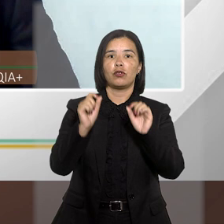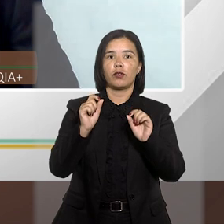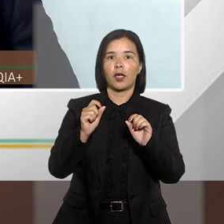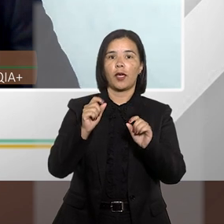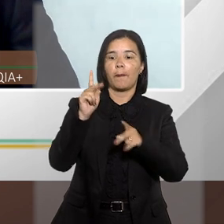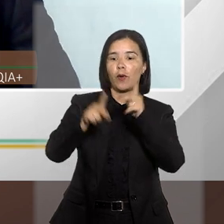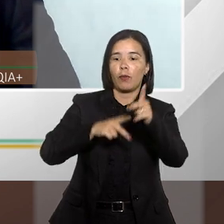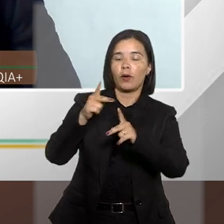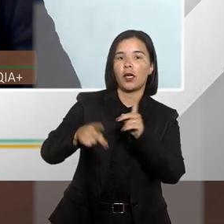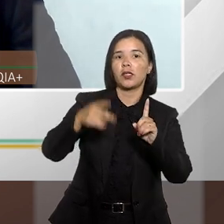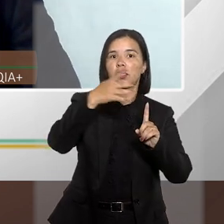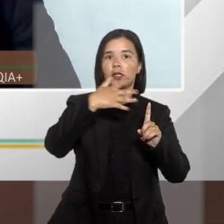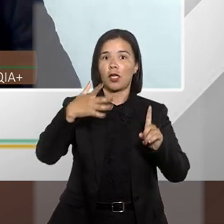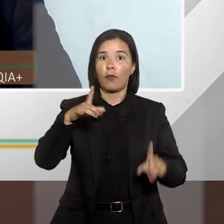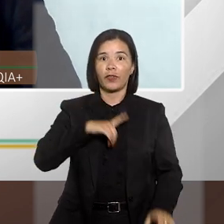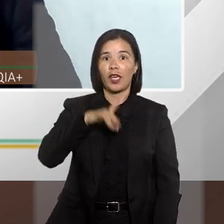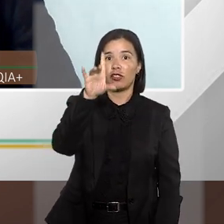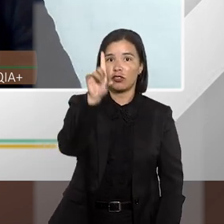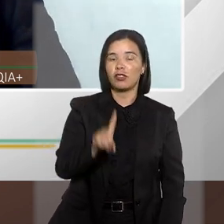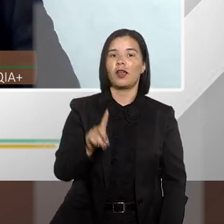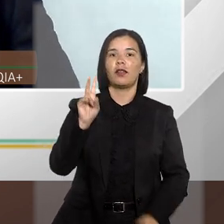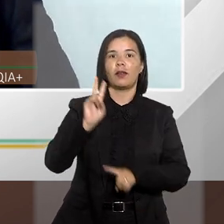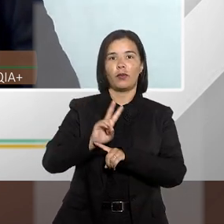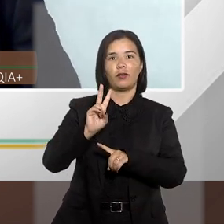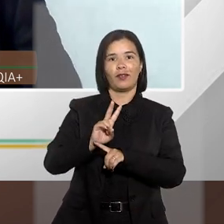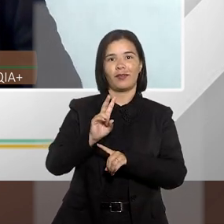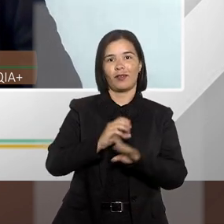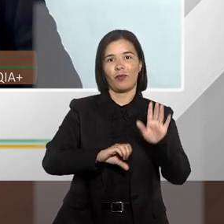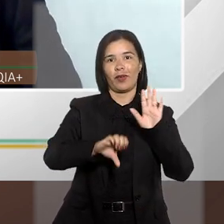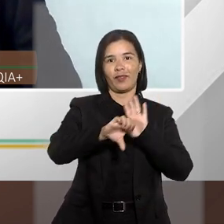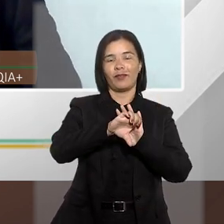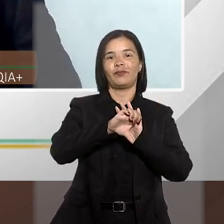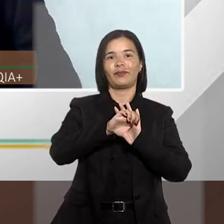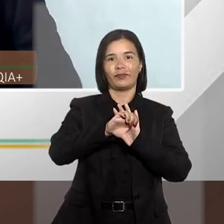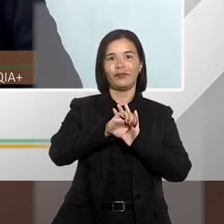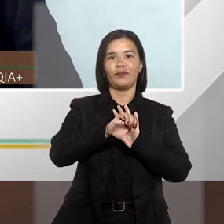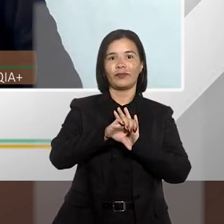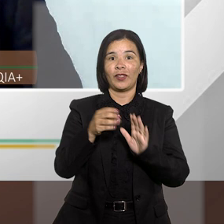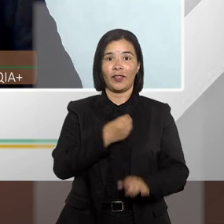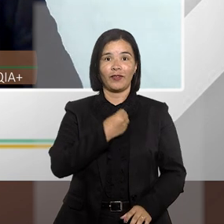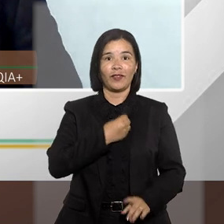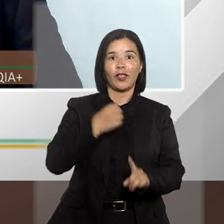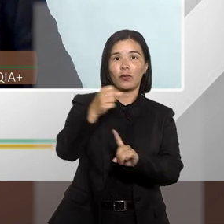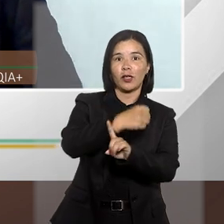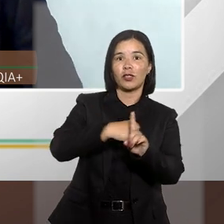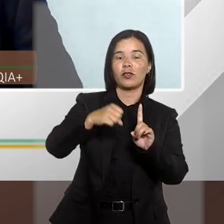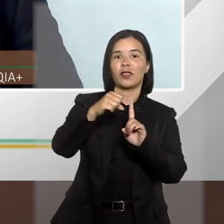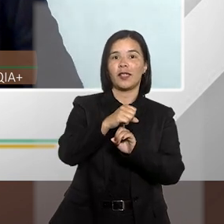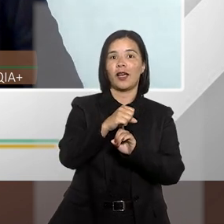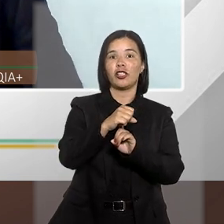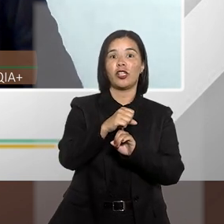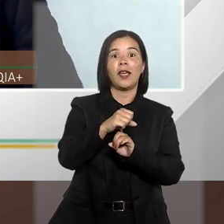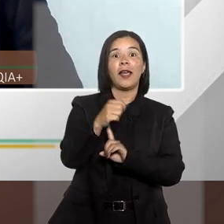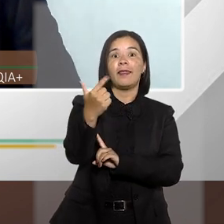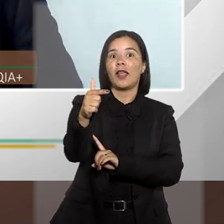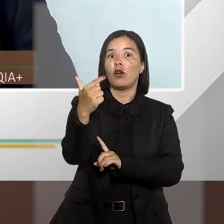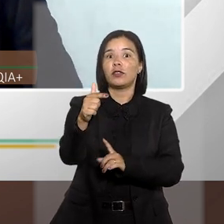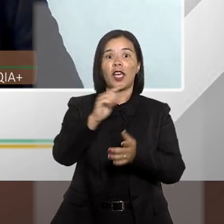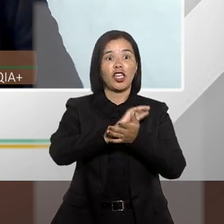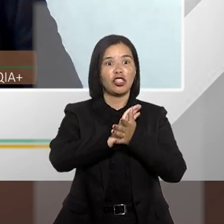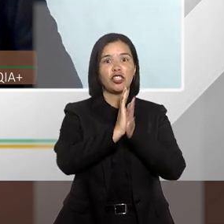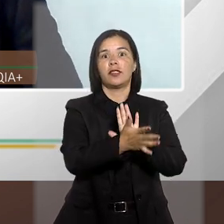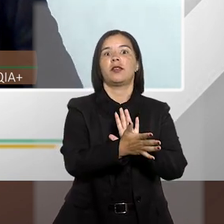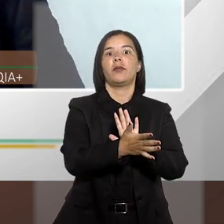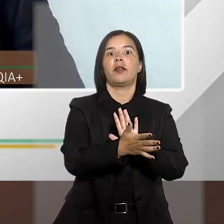população LGBTQIA+ tem o direito à proteção penal para que possa viver numa sociedade sem discriminação. Então, os crimes